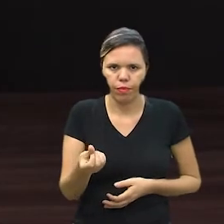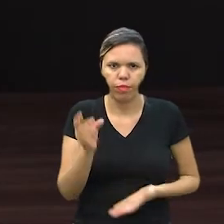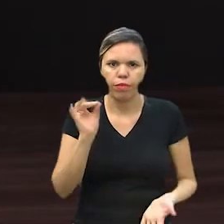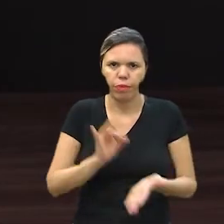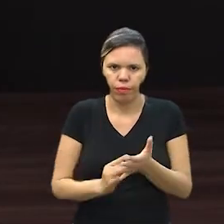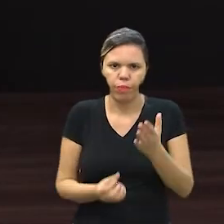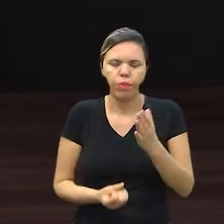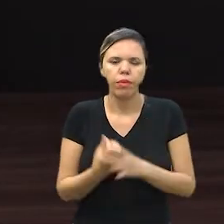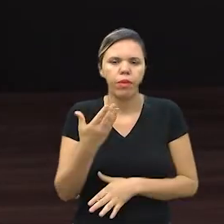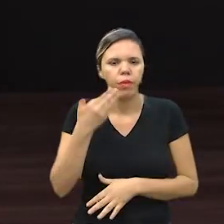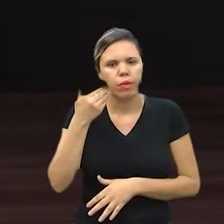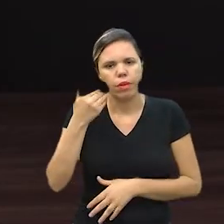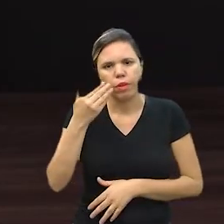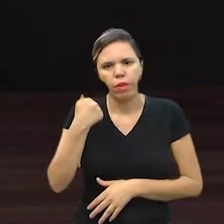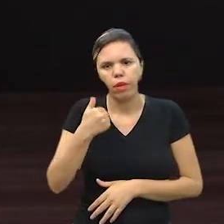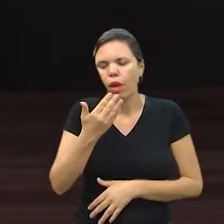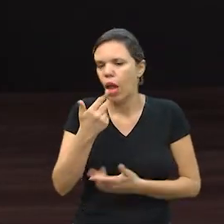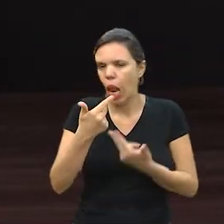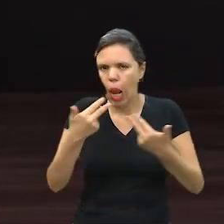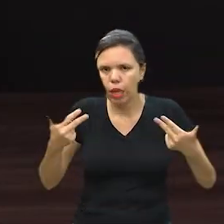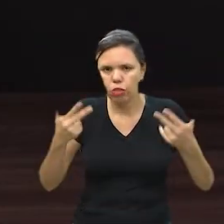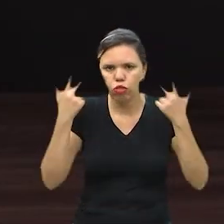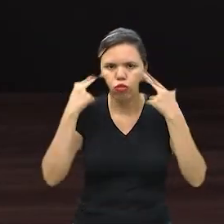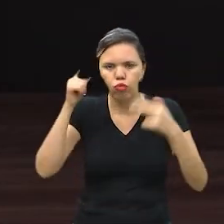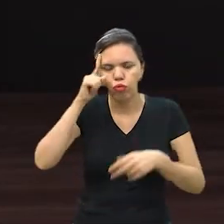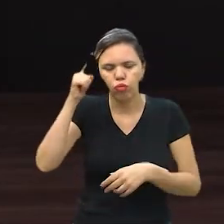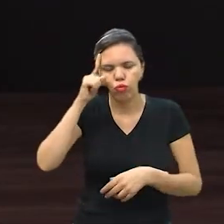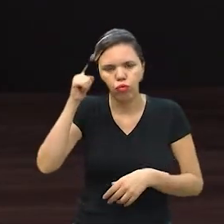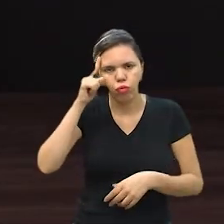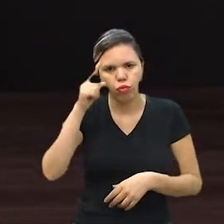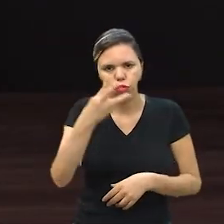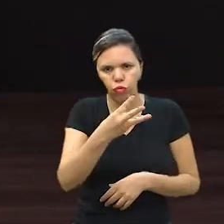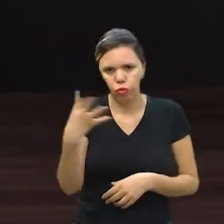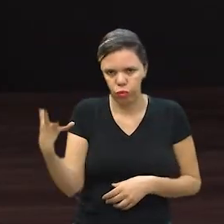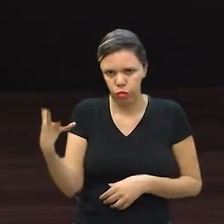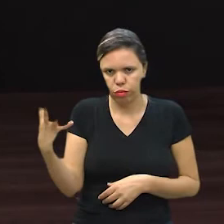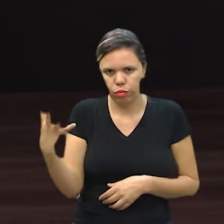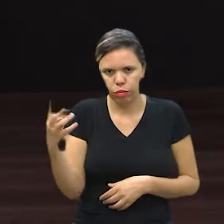46,6% afirmavam consumir orgânicos todos os dias e